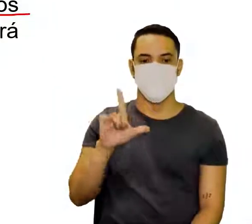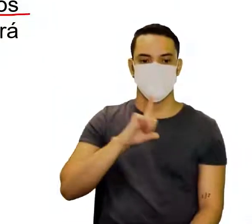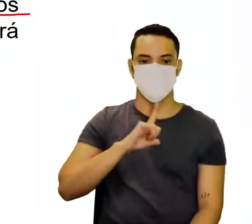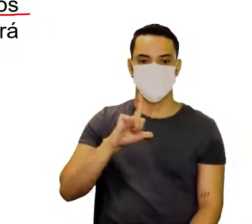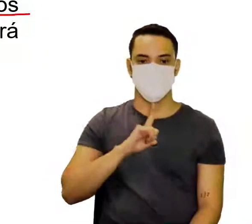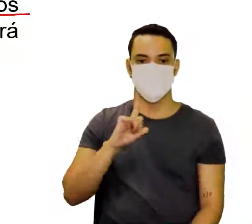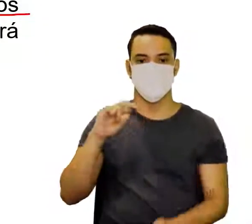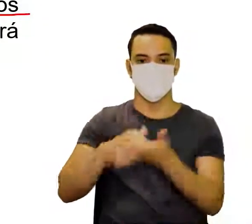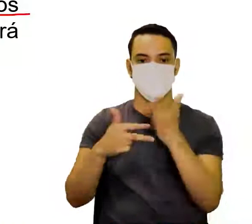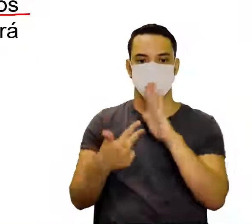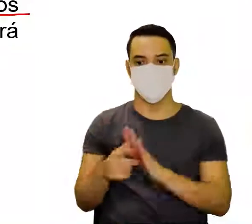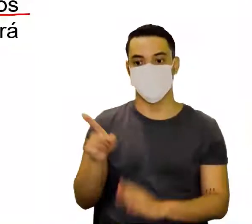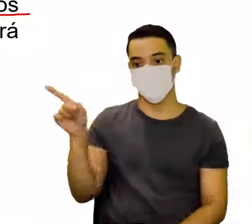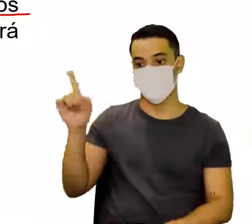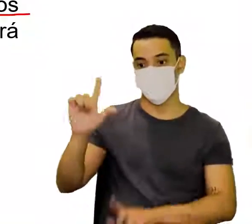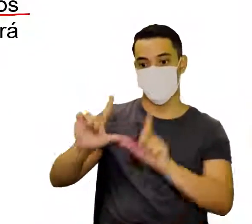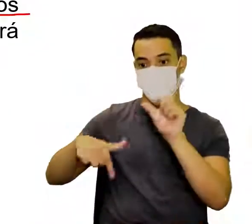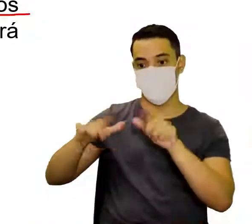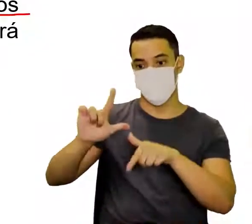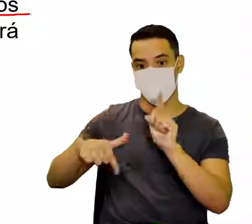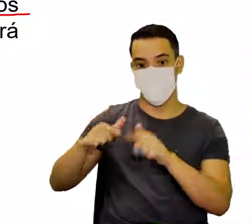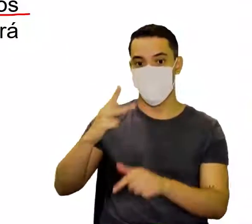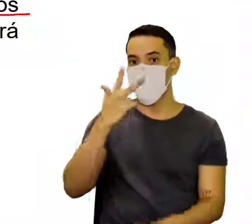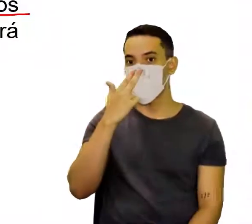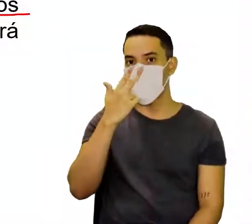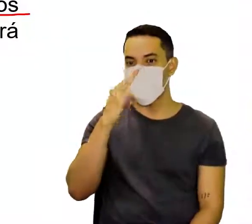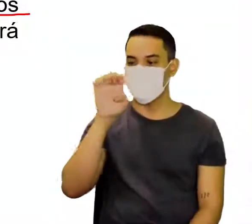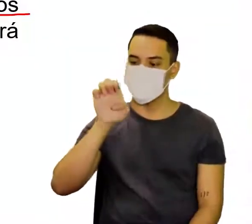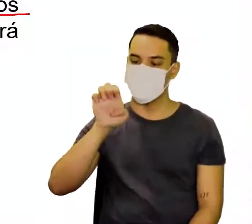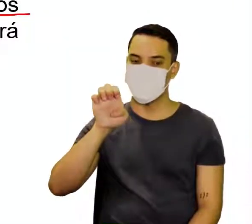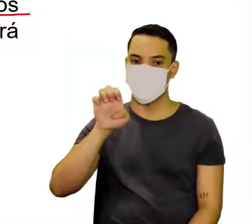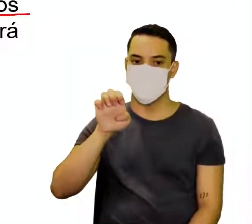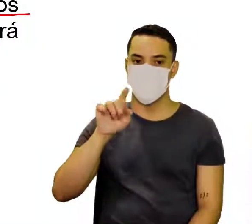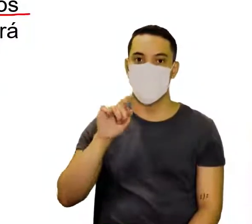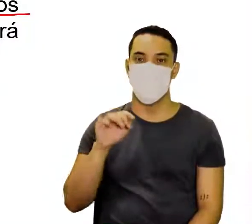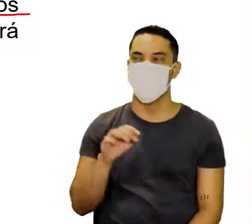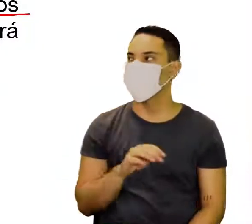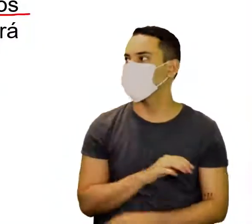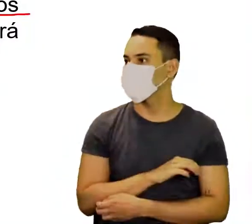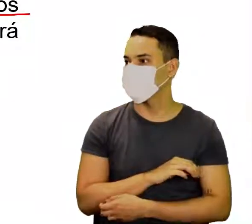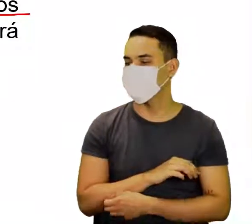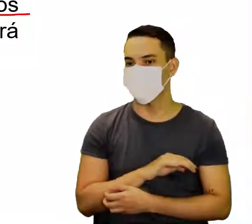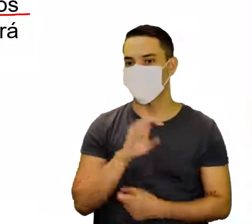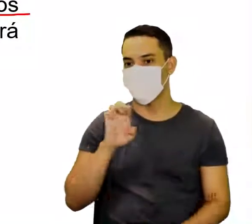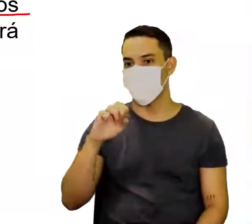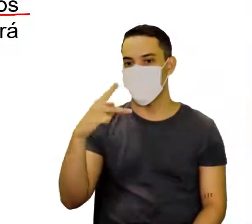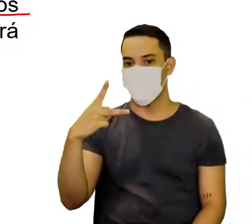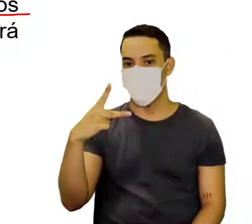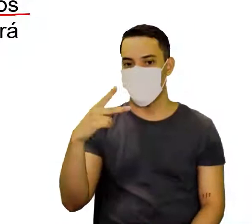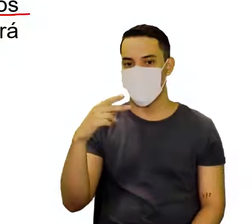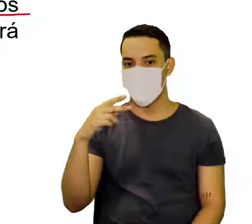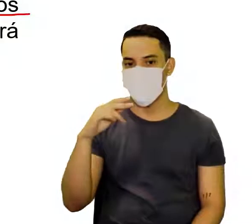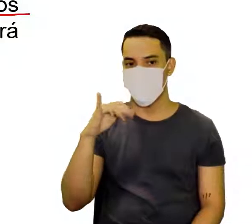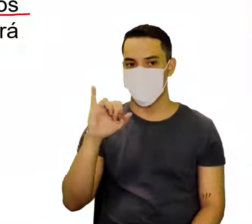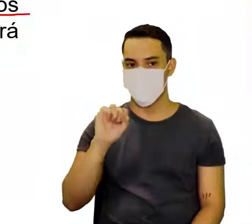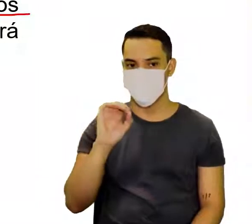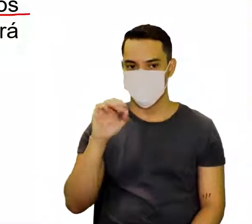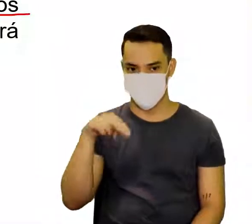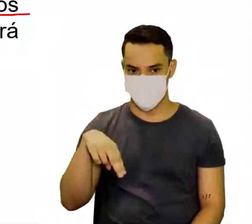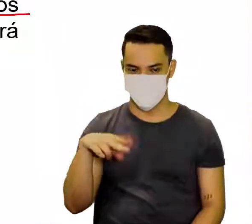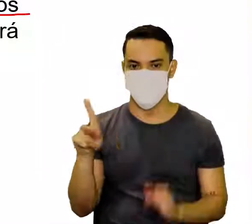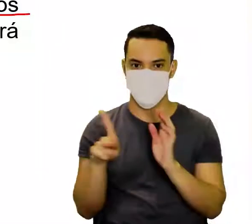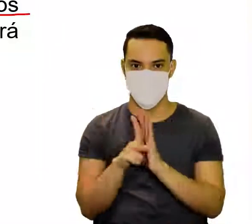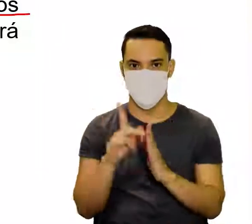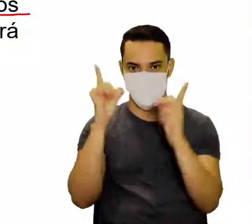por essa letrinha. Essa letrinha que parece um E é um epsilon, tá, pessoal? Letrinha grega,